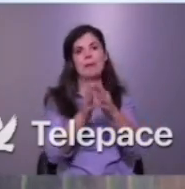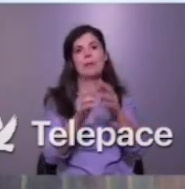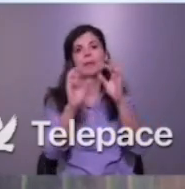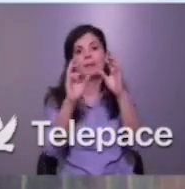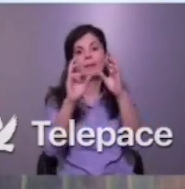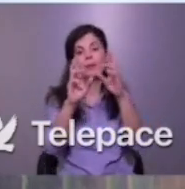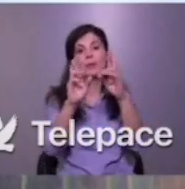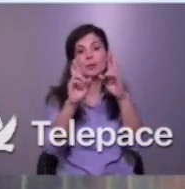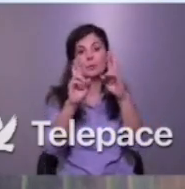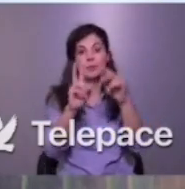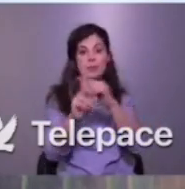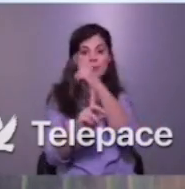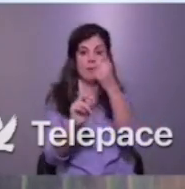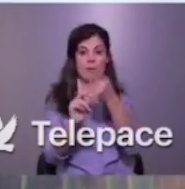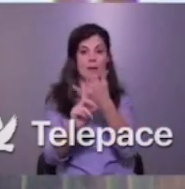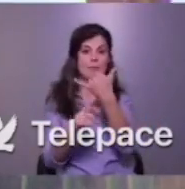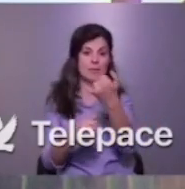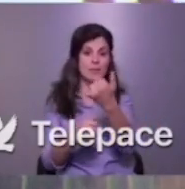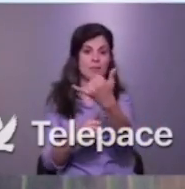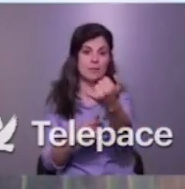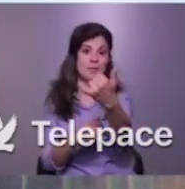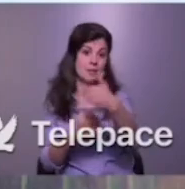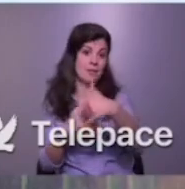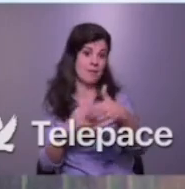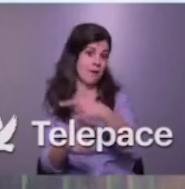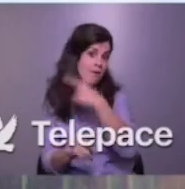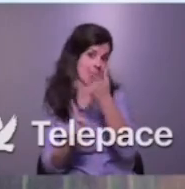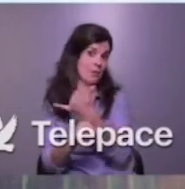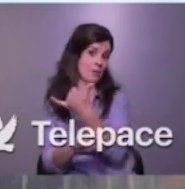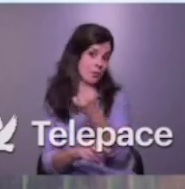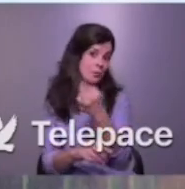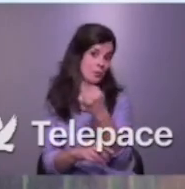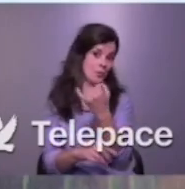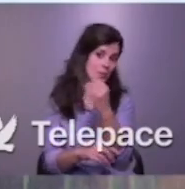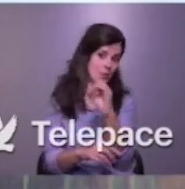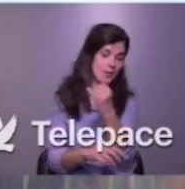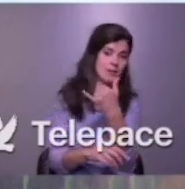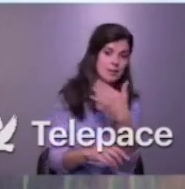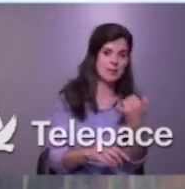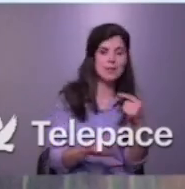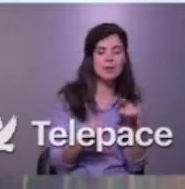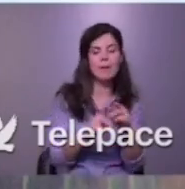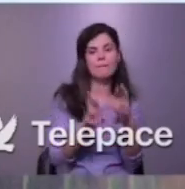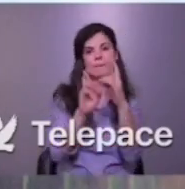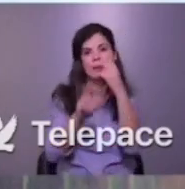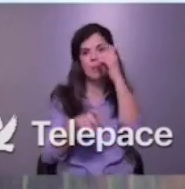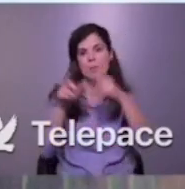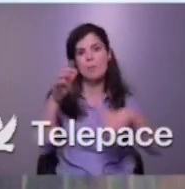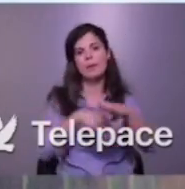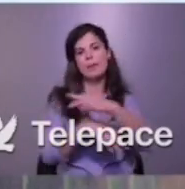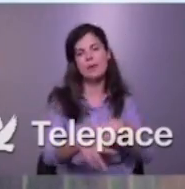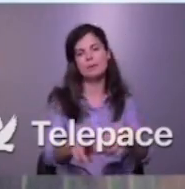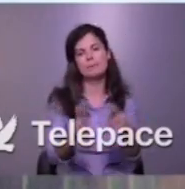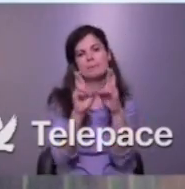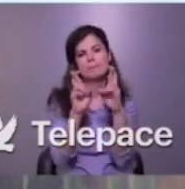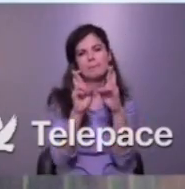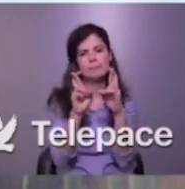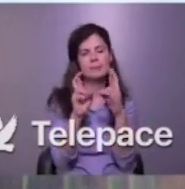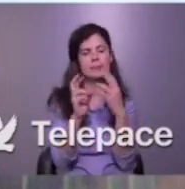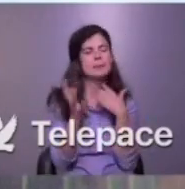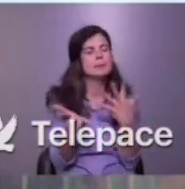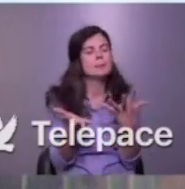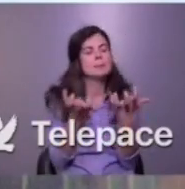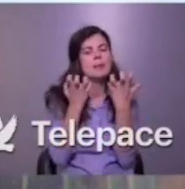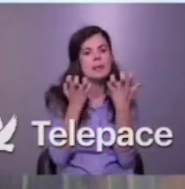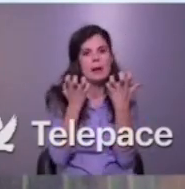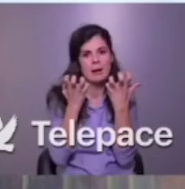aproxima, 2025. E uma dessas esperanças fundamentais da humanidade é o desejo, a sede e